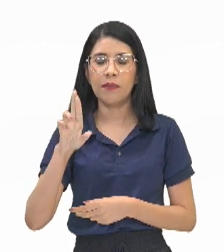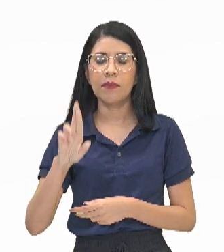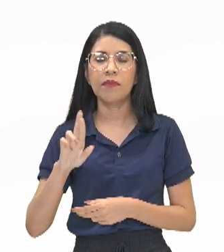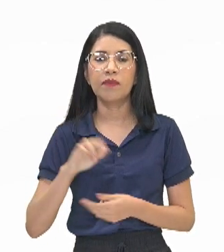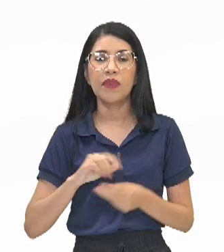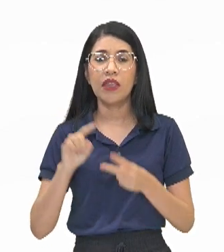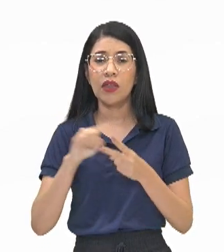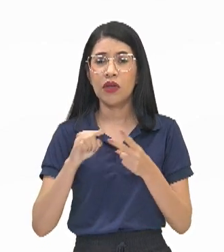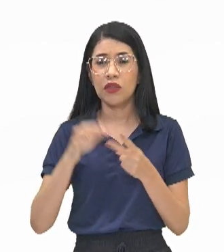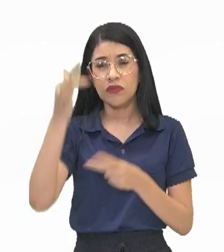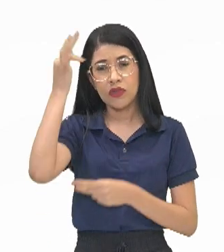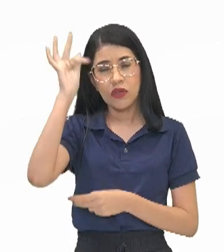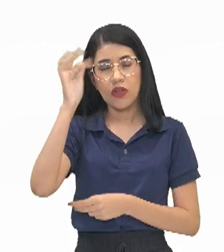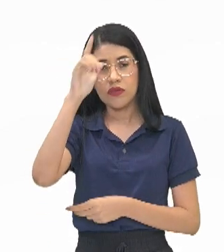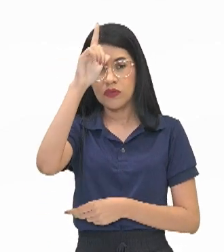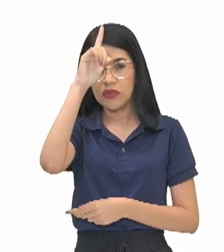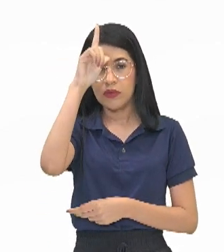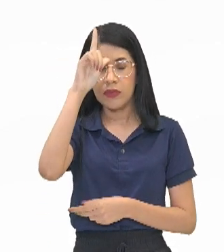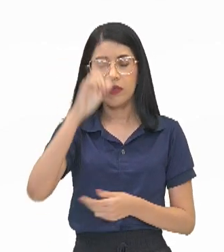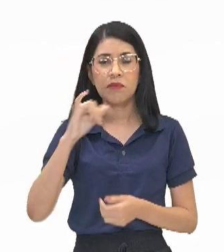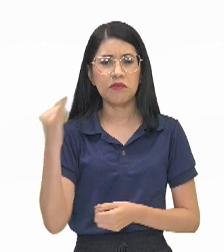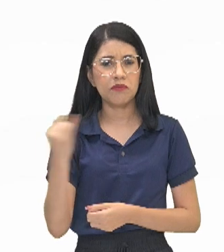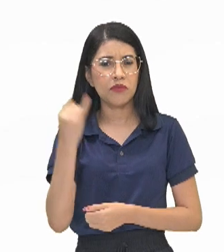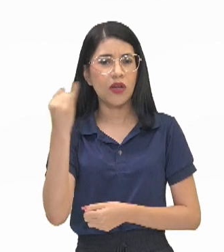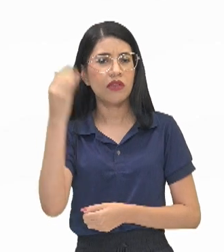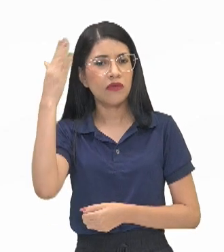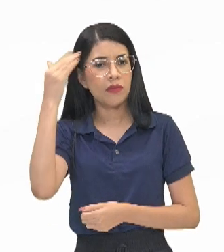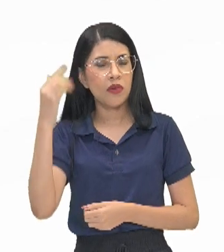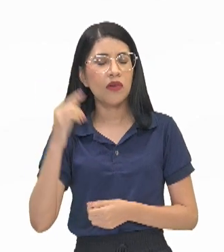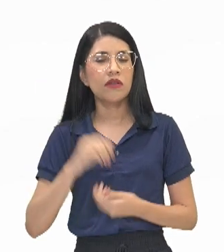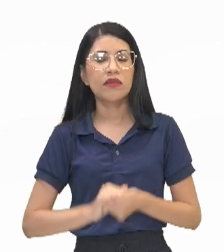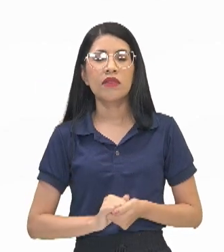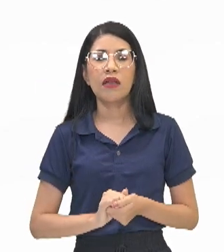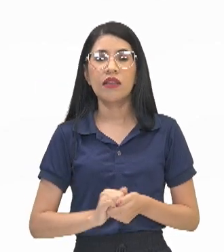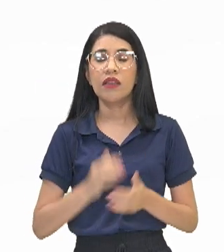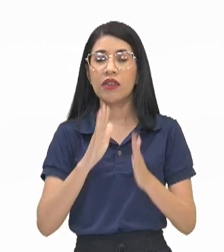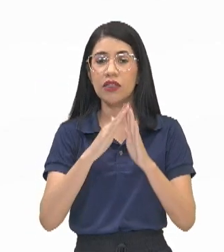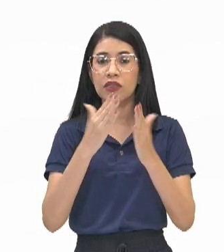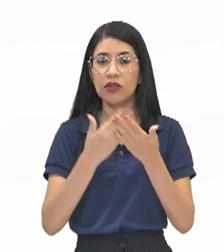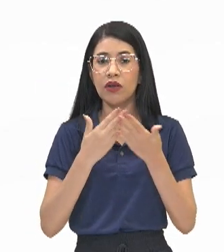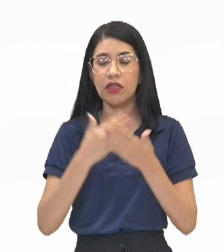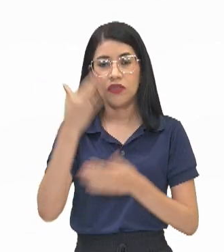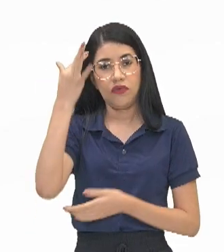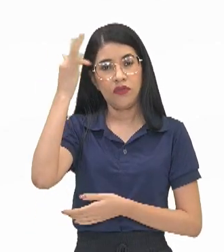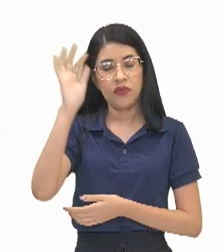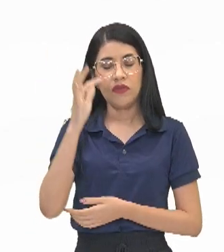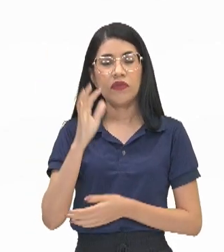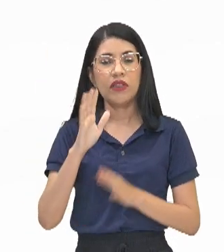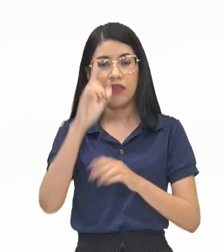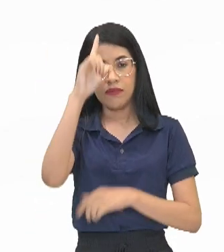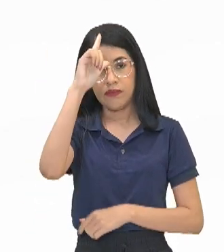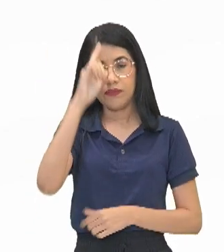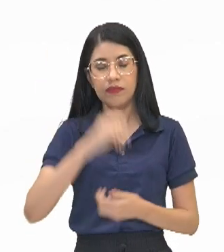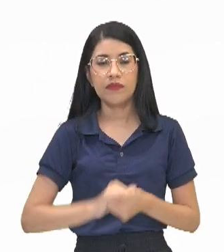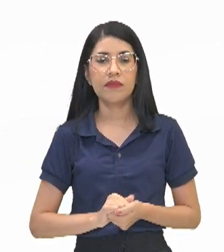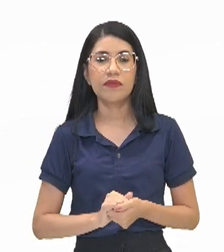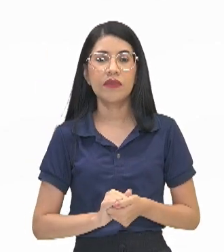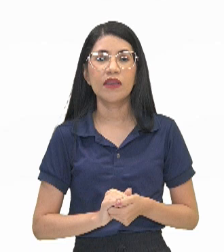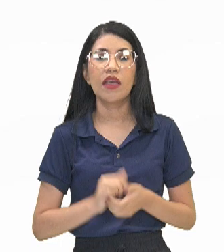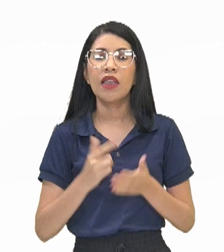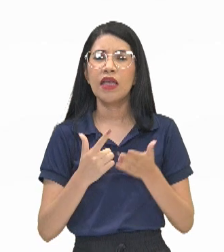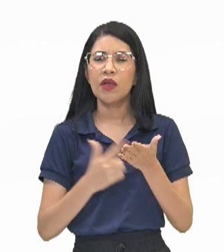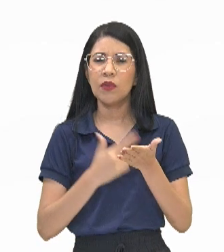então, foram os grandes, né, digamos, nomes, né, da escola de Frankfurt. Eles escreveram uma obra chamada Dialética do